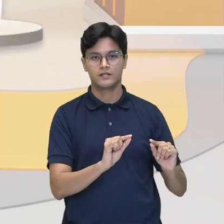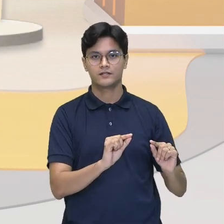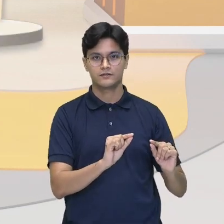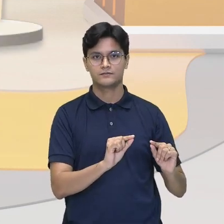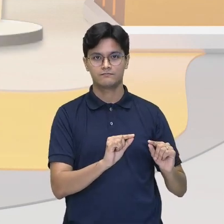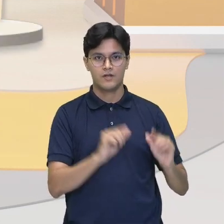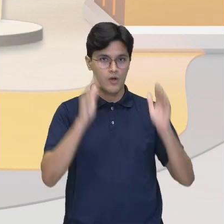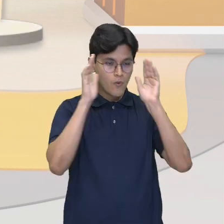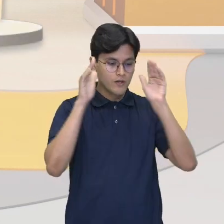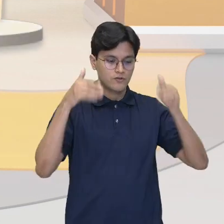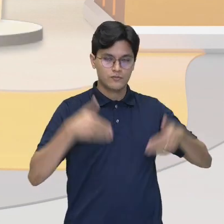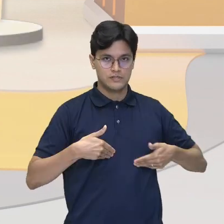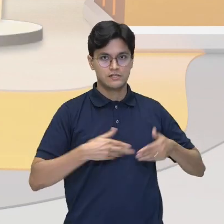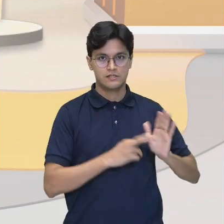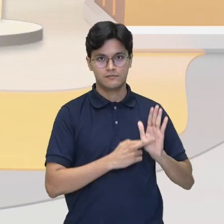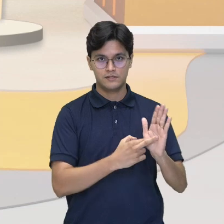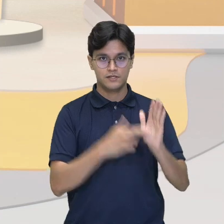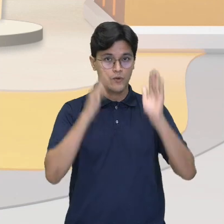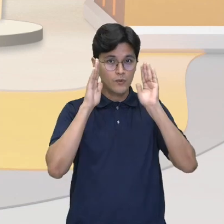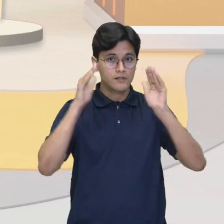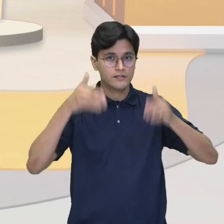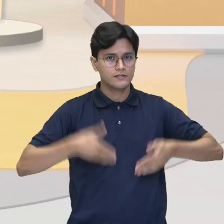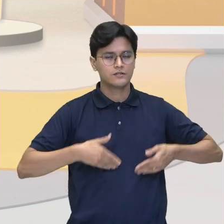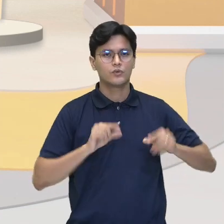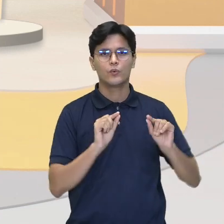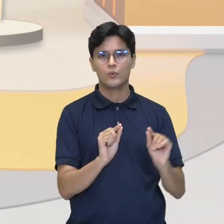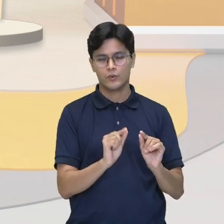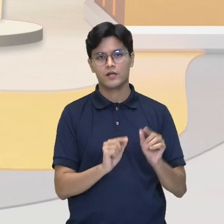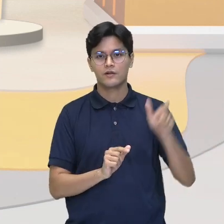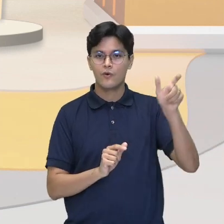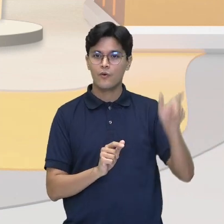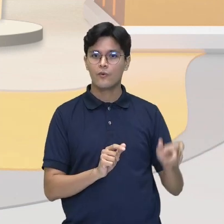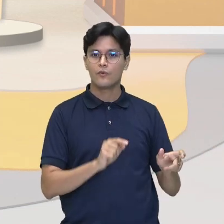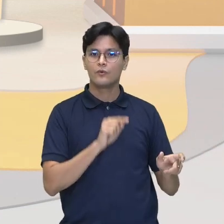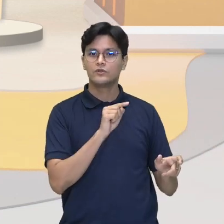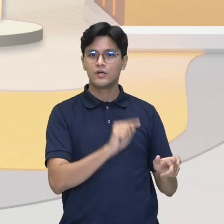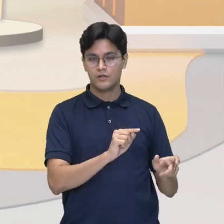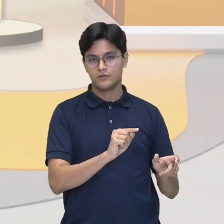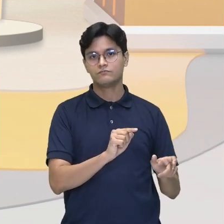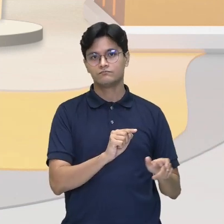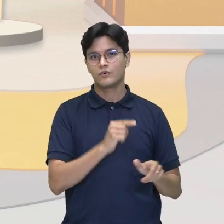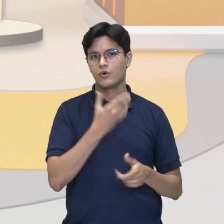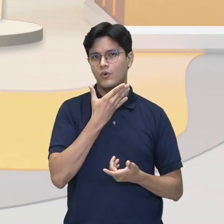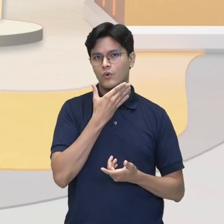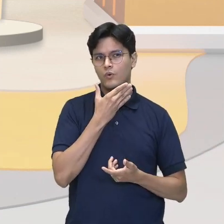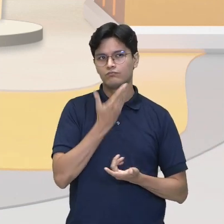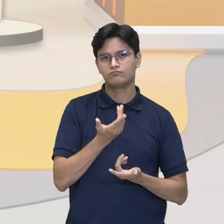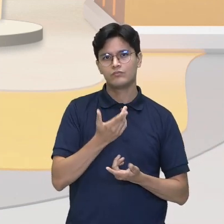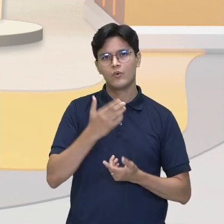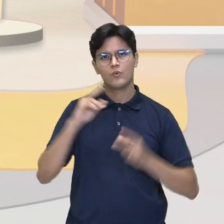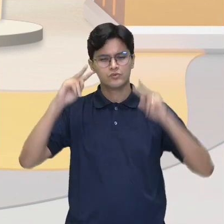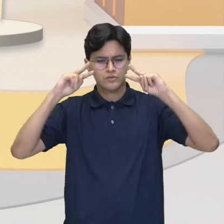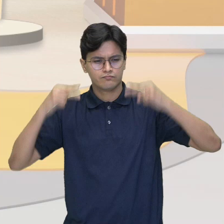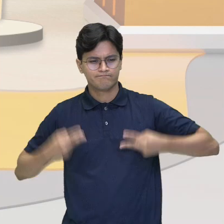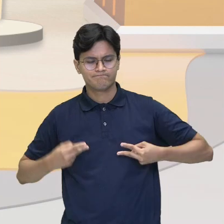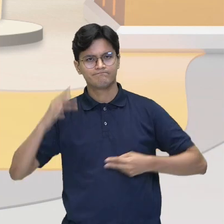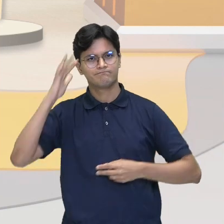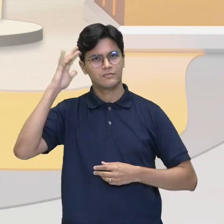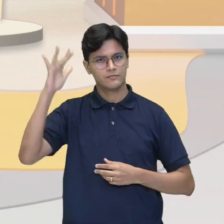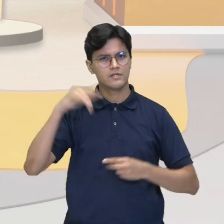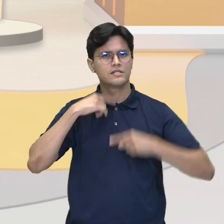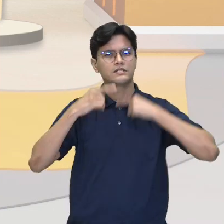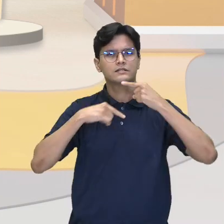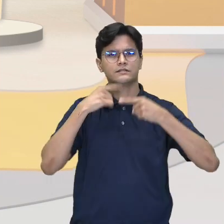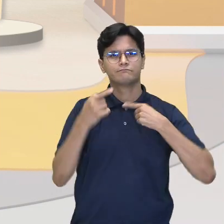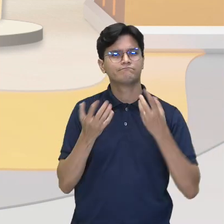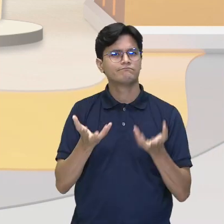do antropocentrismo, que é justamente aquele homem que vai questionar, que vai perguntar, que vai